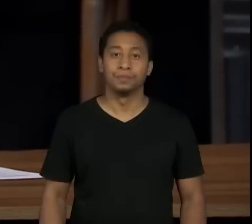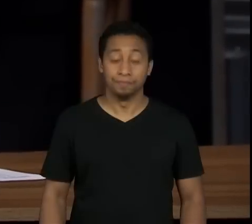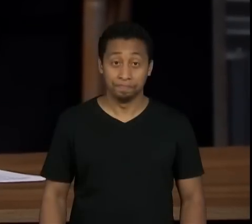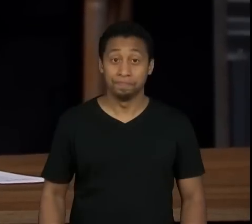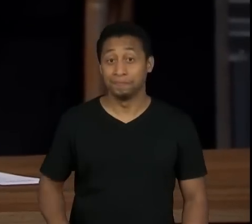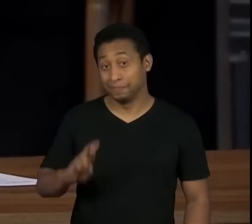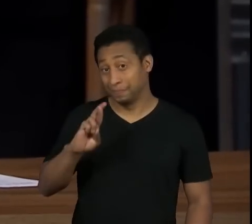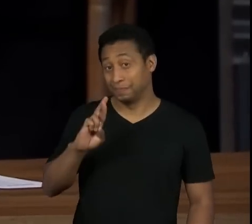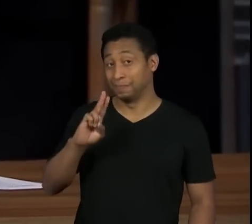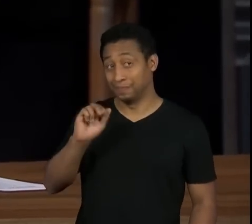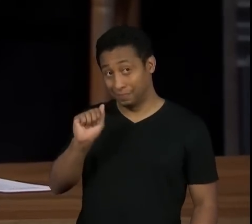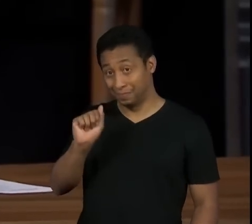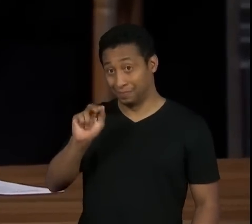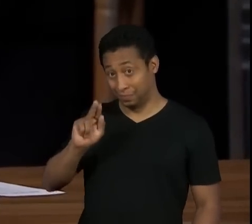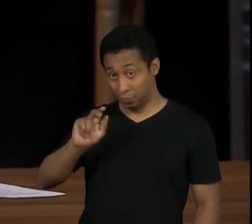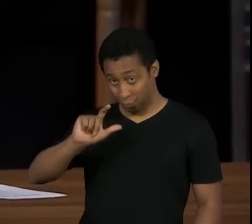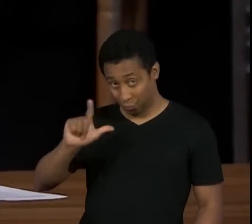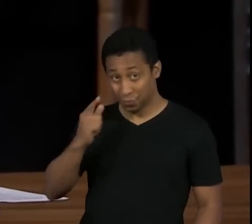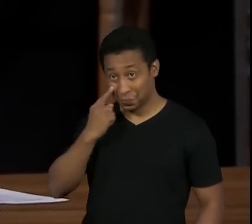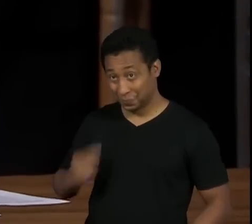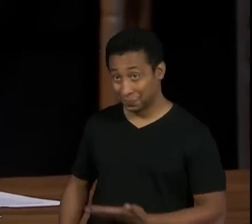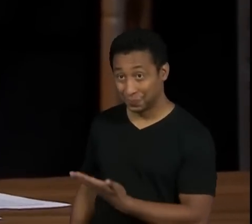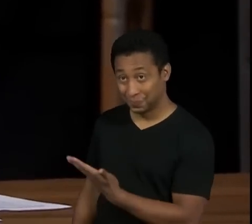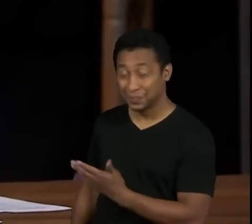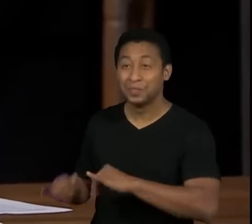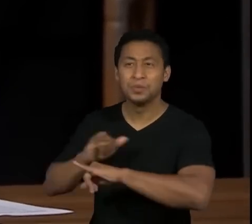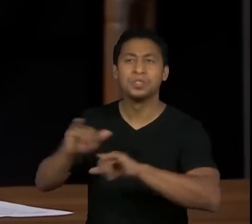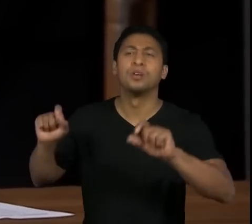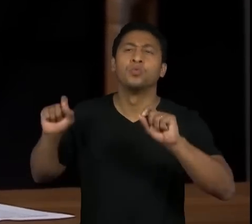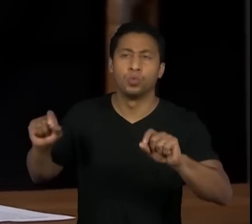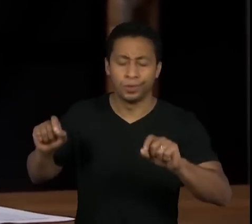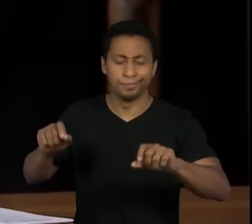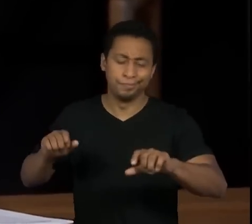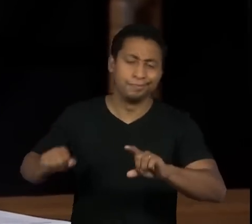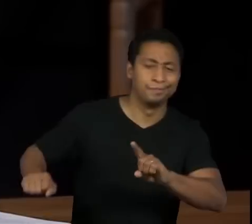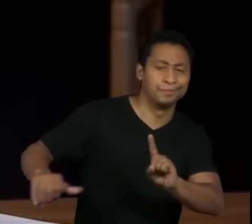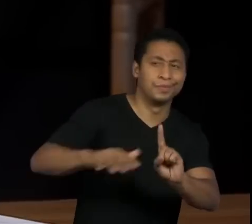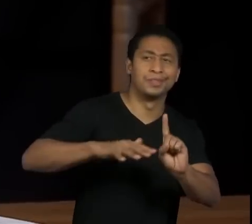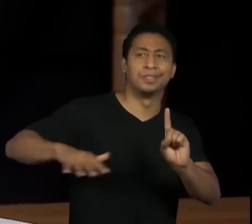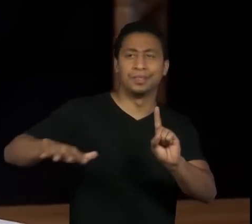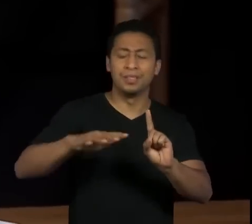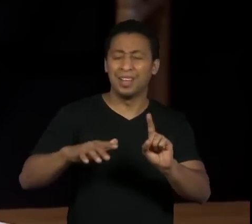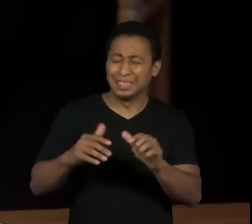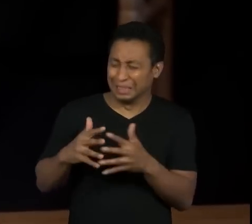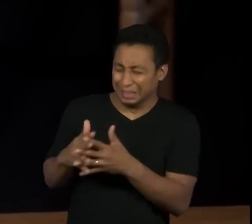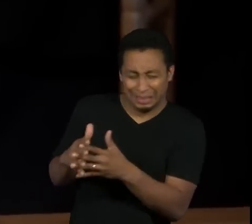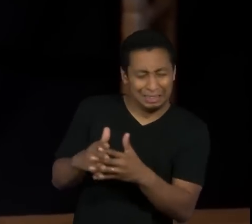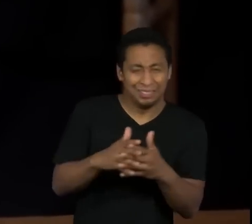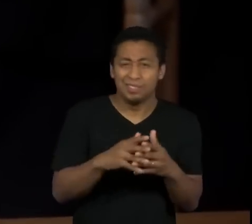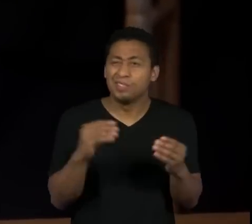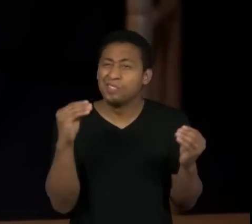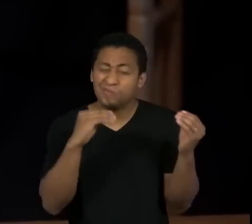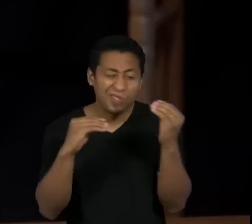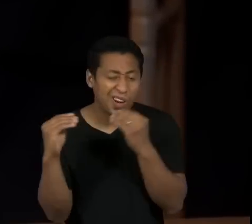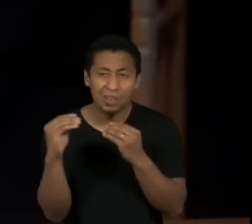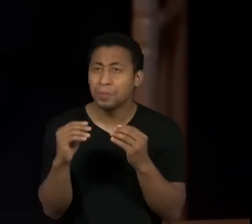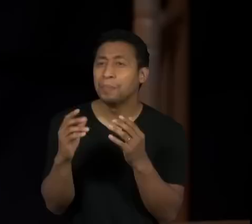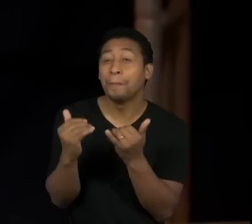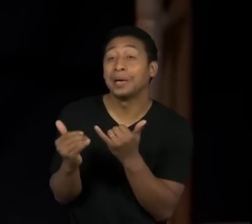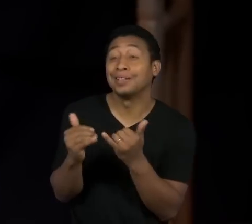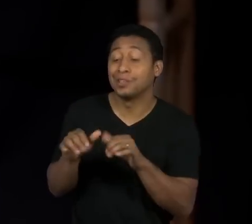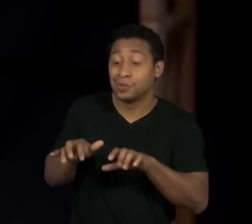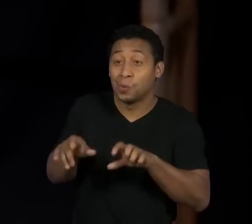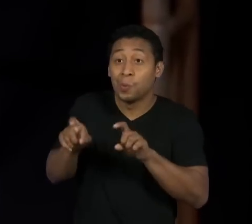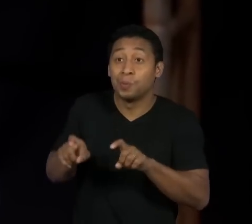Raul Seixas dizia algo assim: a civilização ficou tão complicada que se tornou frágil como um computador. Uma criança